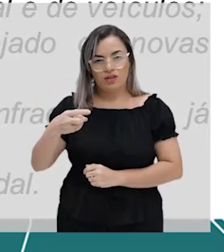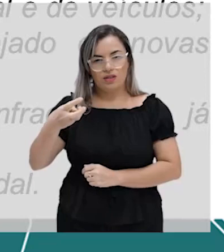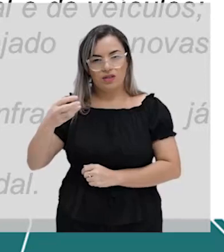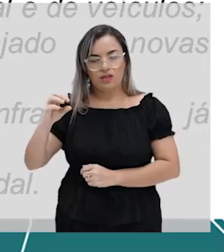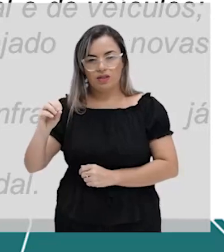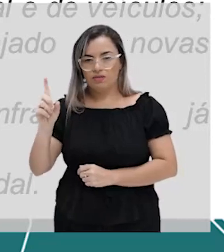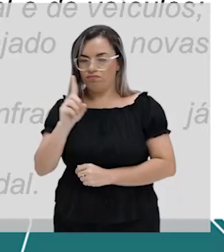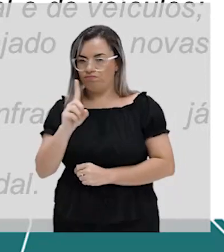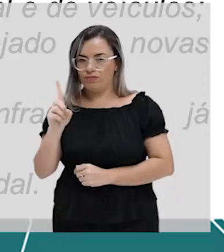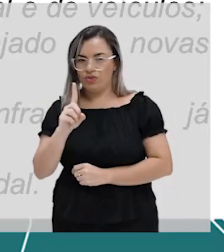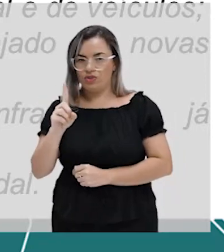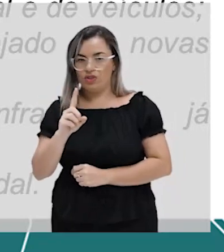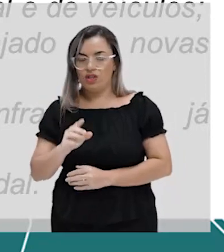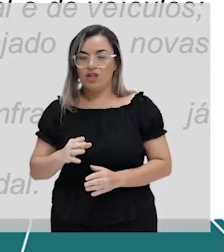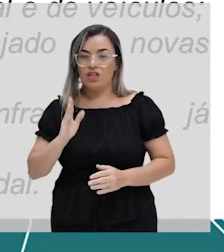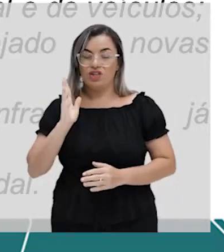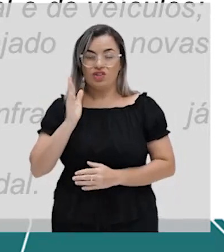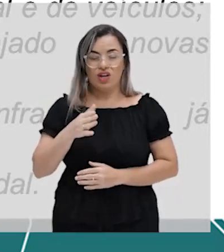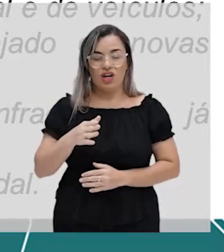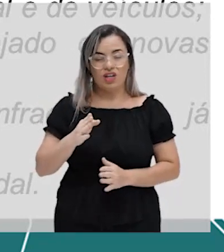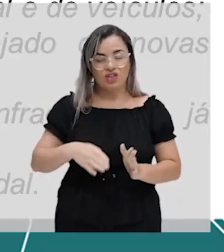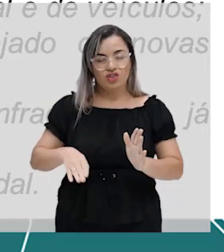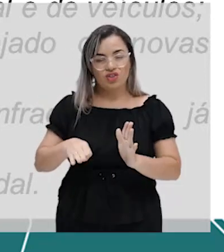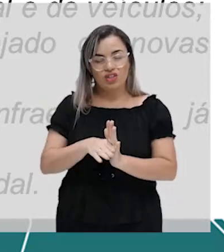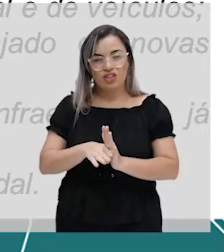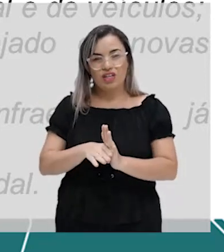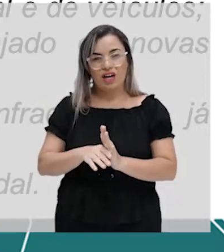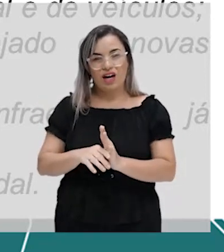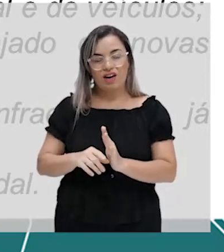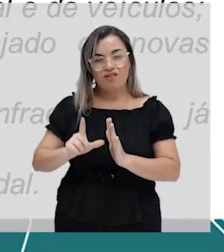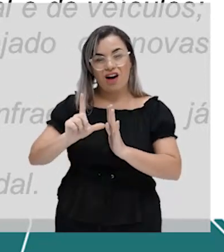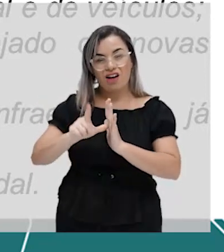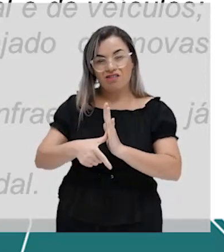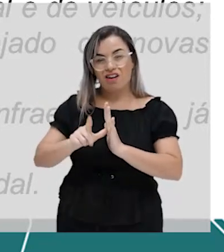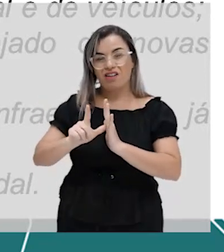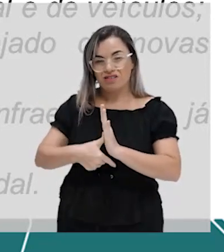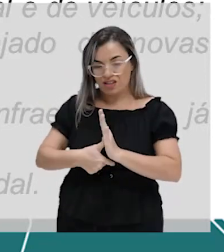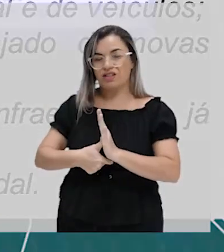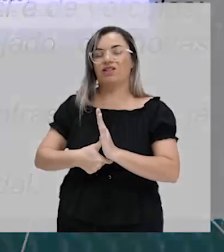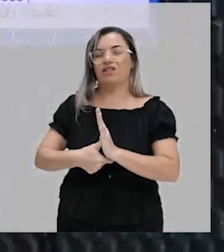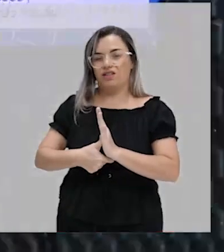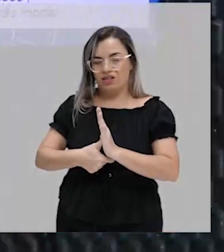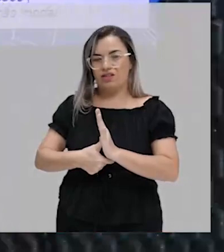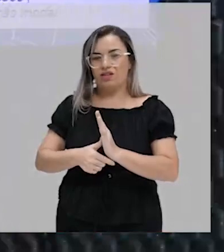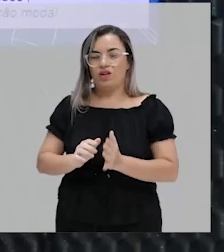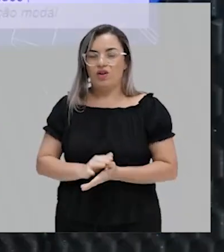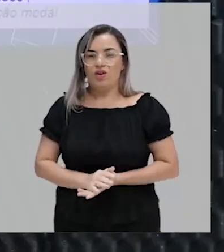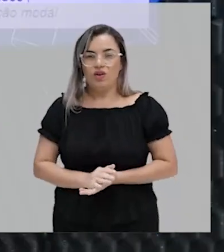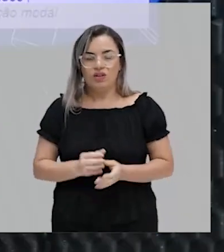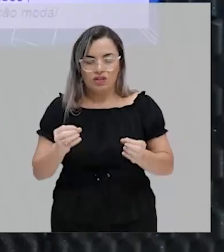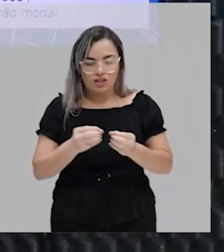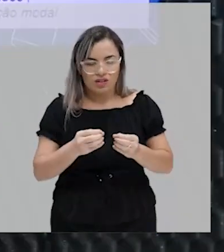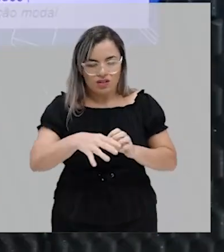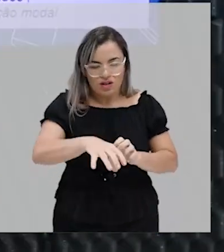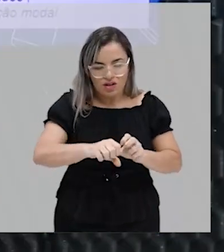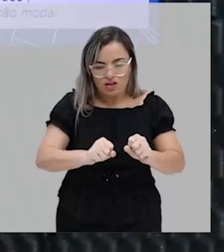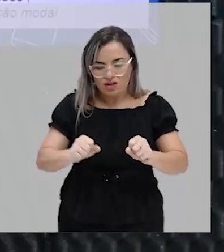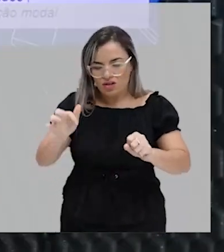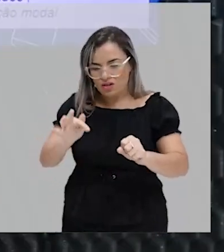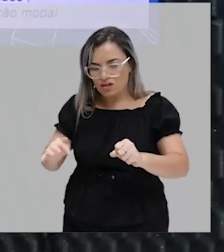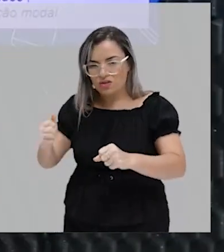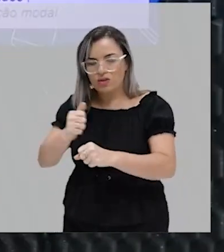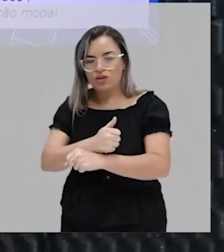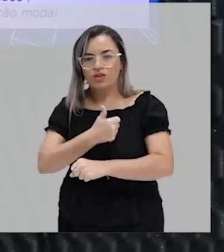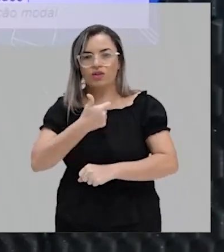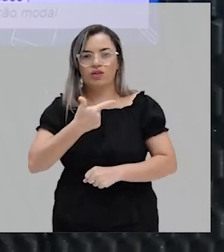horas. Quando eu estava me formando em 2010, se eu quisesse chegar na UEMA no horário da minha aula, 6h30, eu tinha que pegar o ônibus pelo